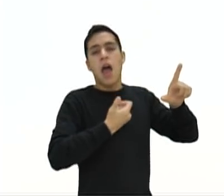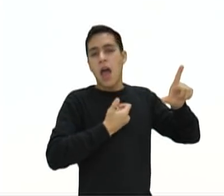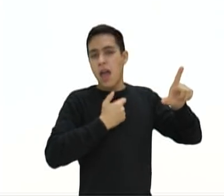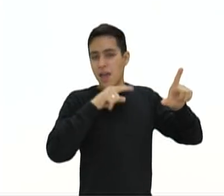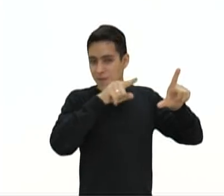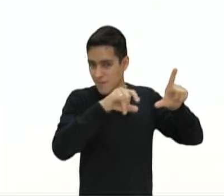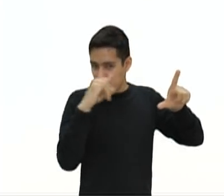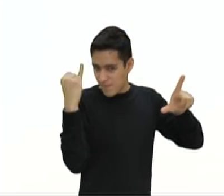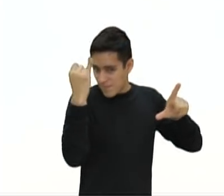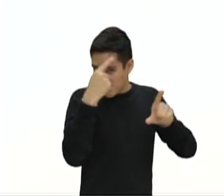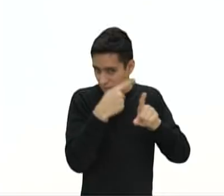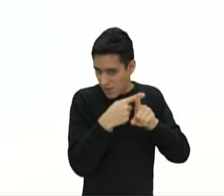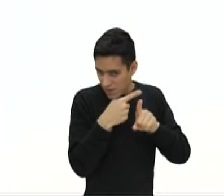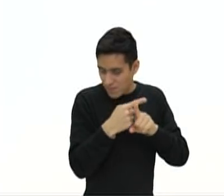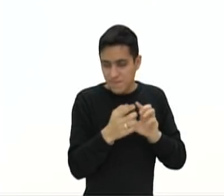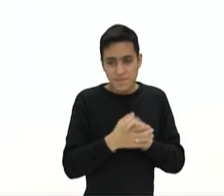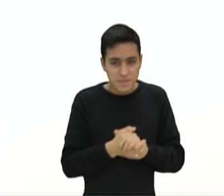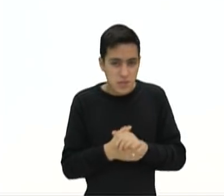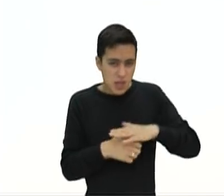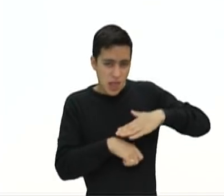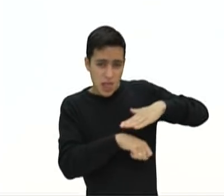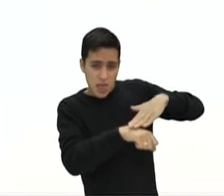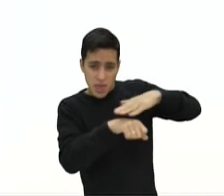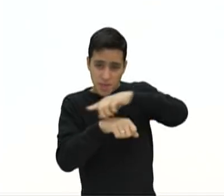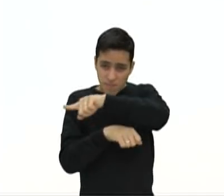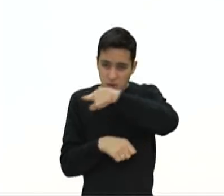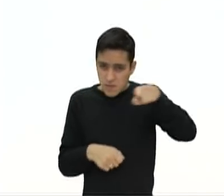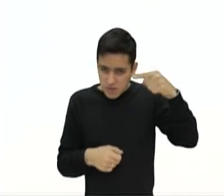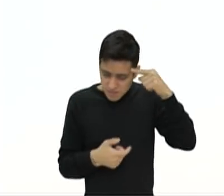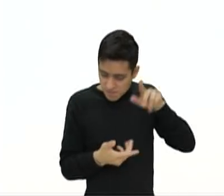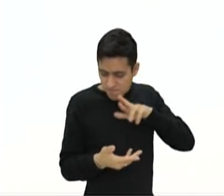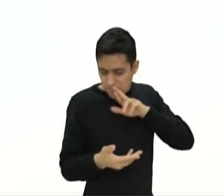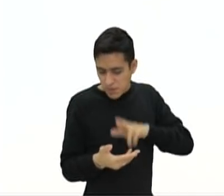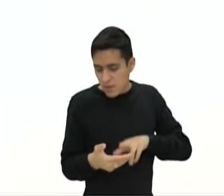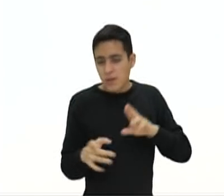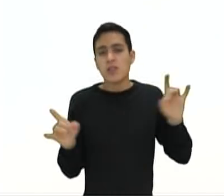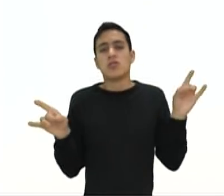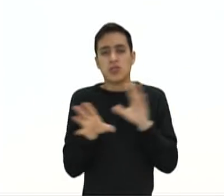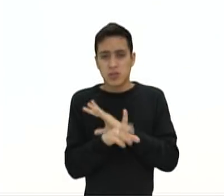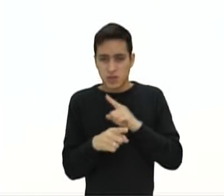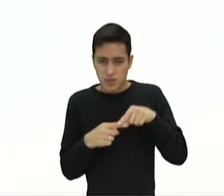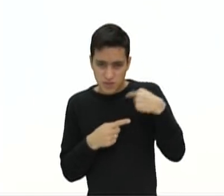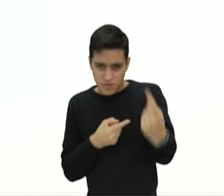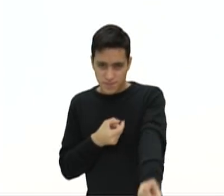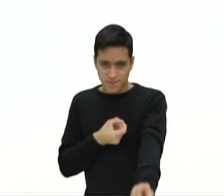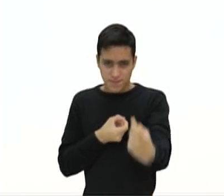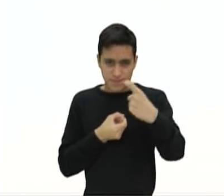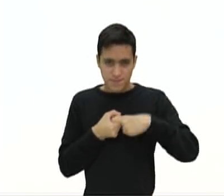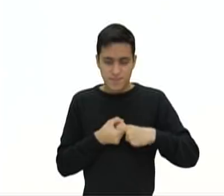tão importante. Vou dar um tempinho para que vocês respondam e eu já volto.